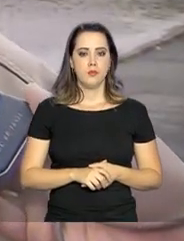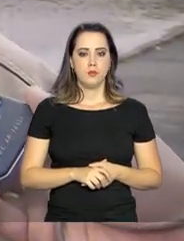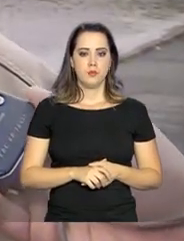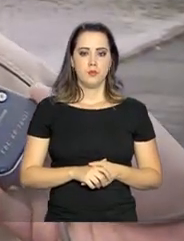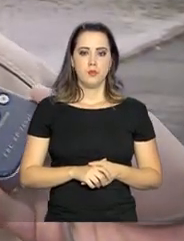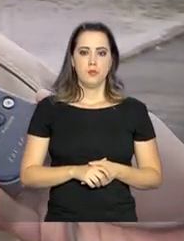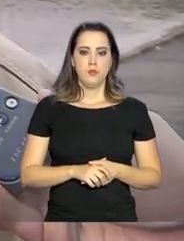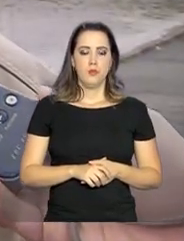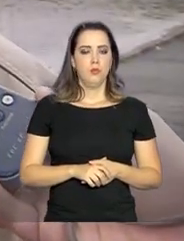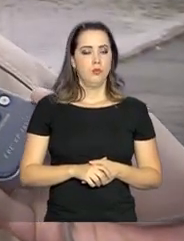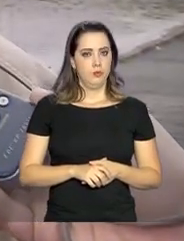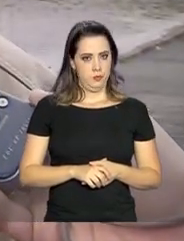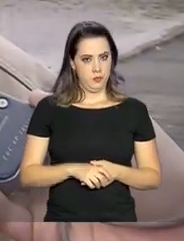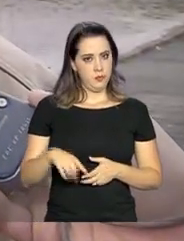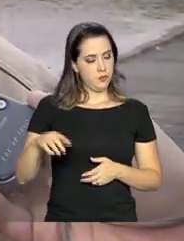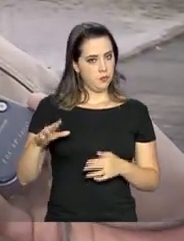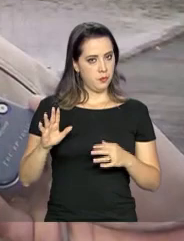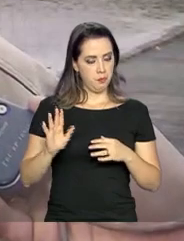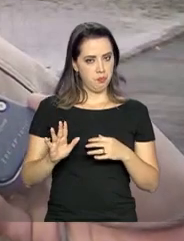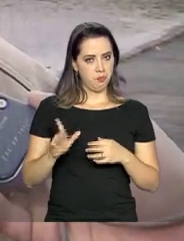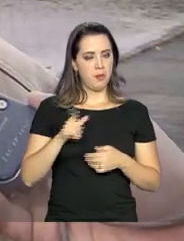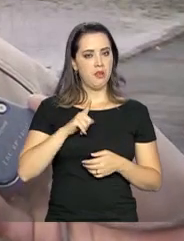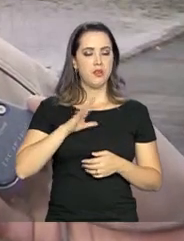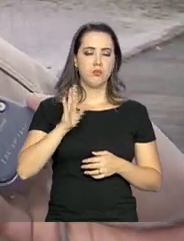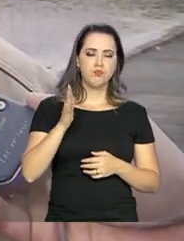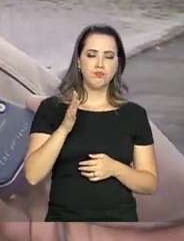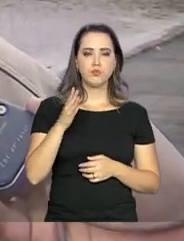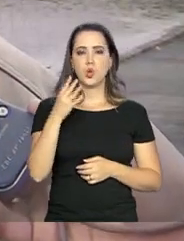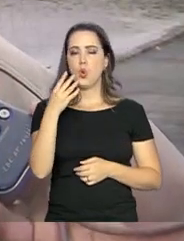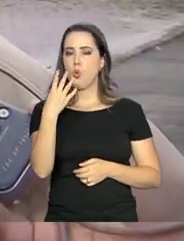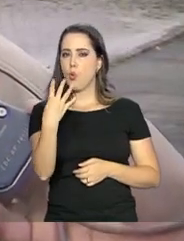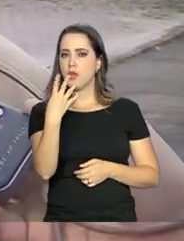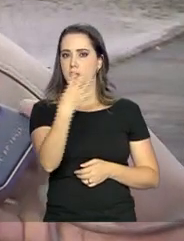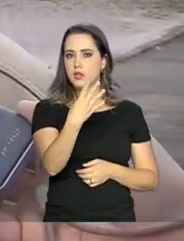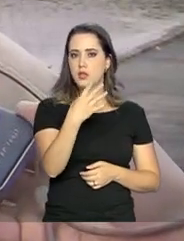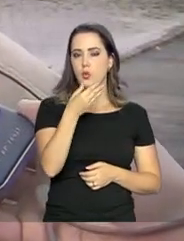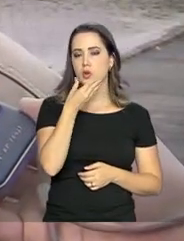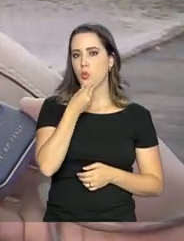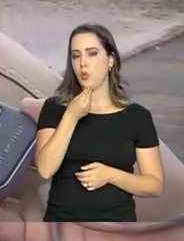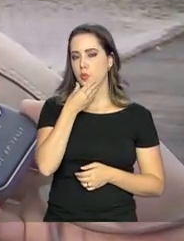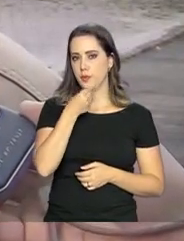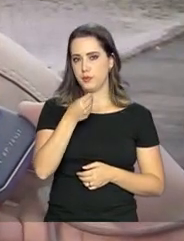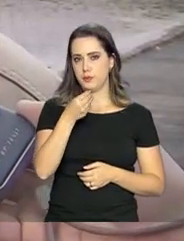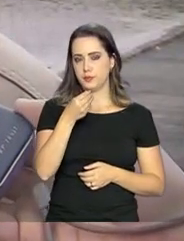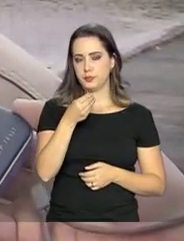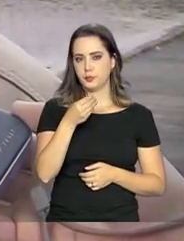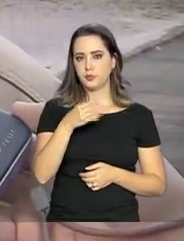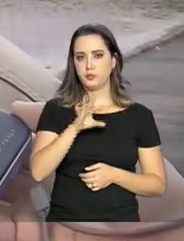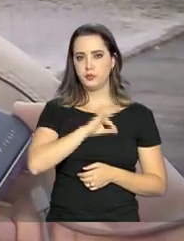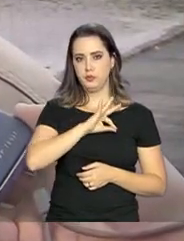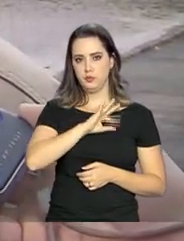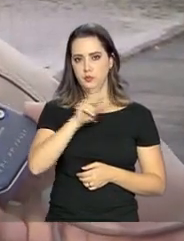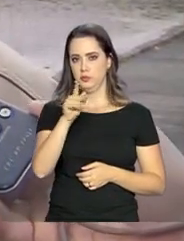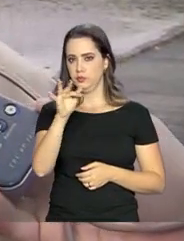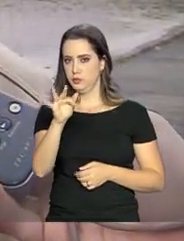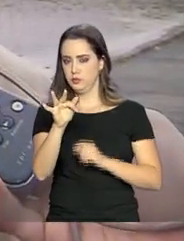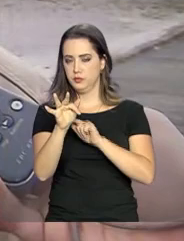Nós temos aqui, no total, aproximadamente 44 homens da Polícia